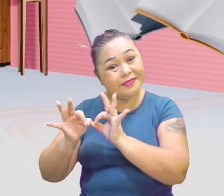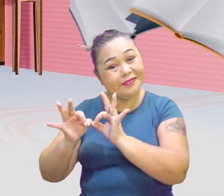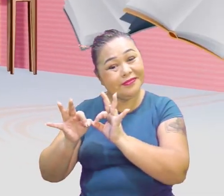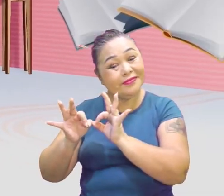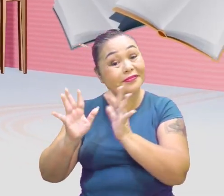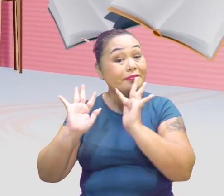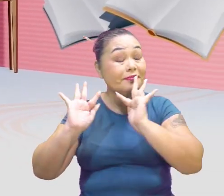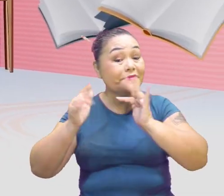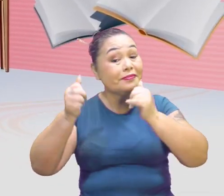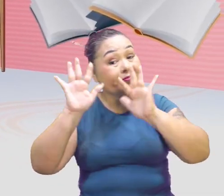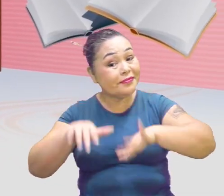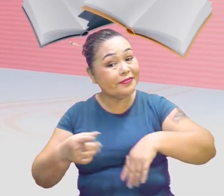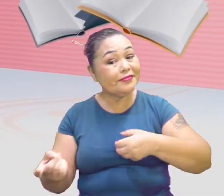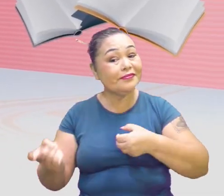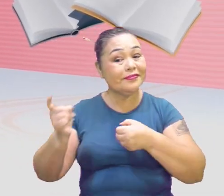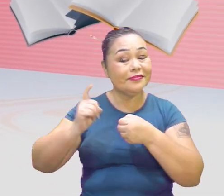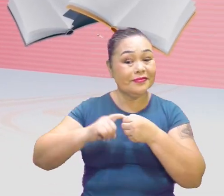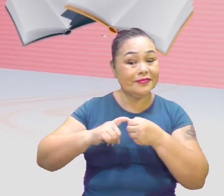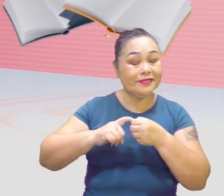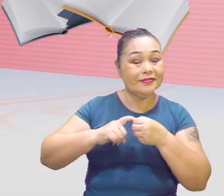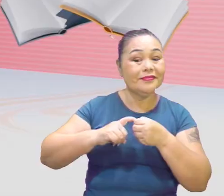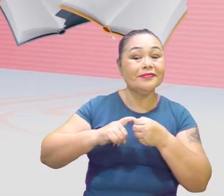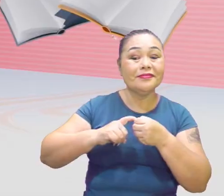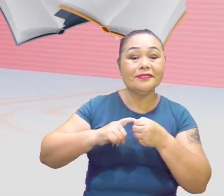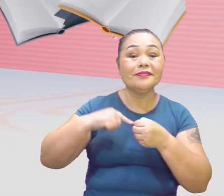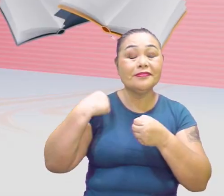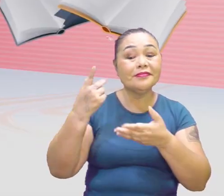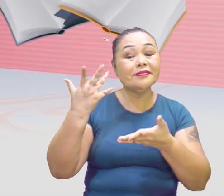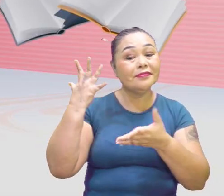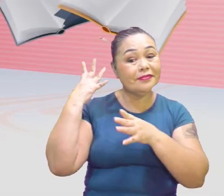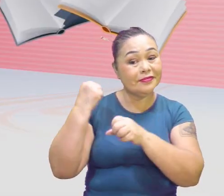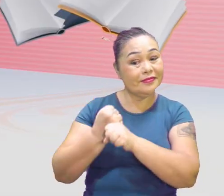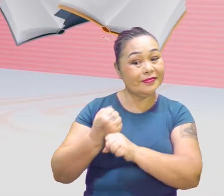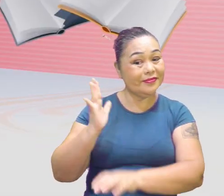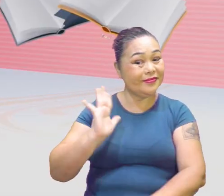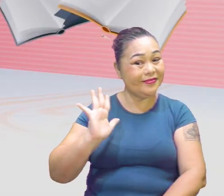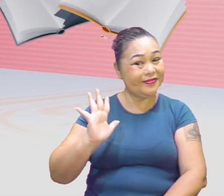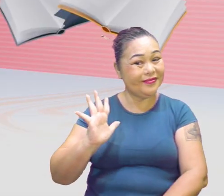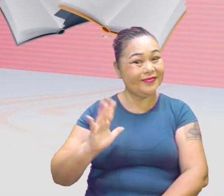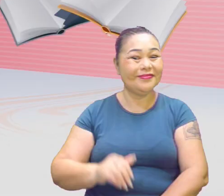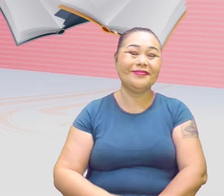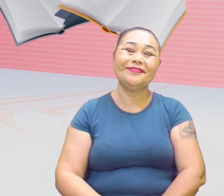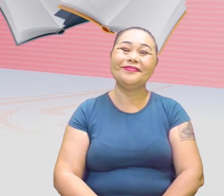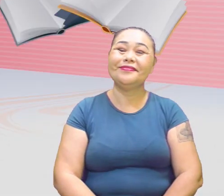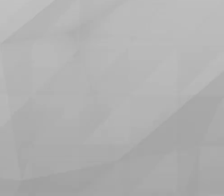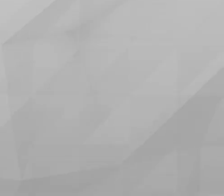Então, ficamos por aqui. Daqui a pouco a gente retorna para nossa revisão. Tchau, Até lá. tchau.